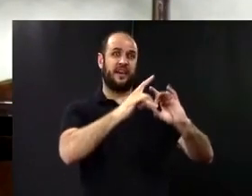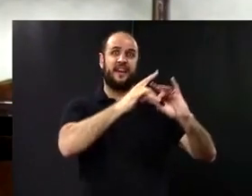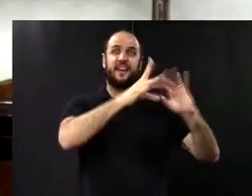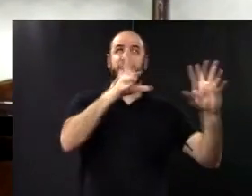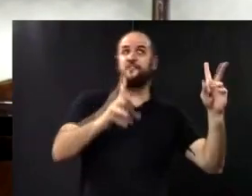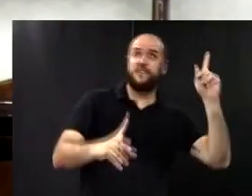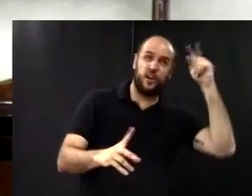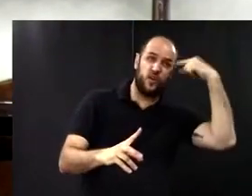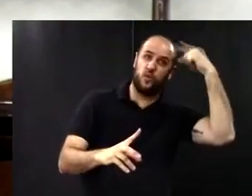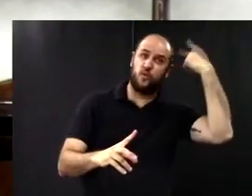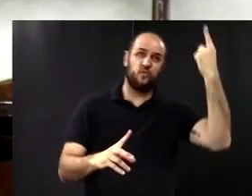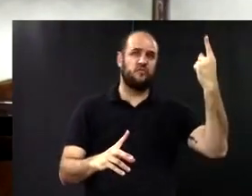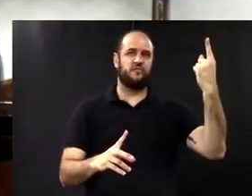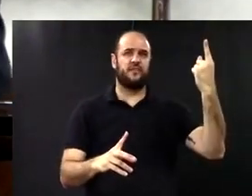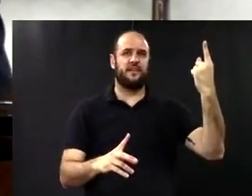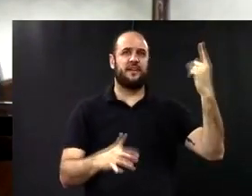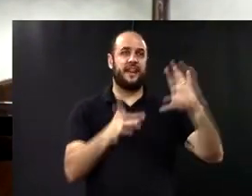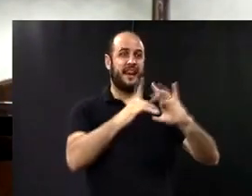da sepultura.